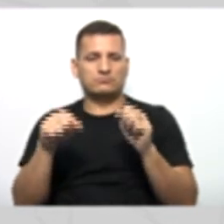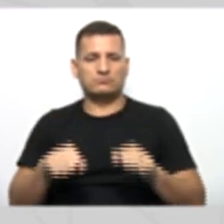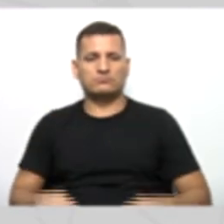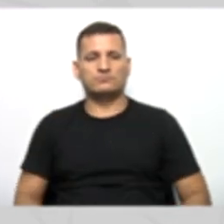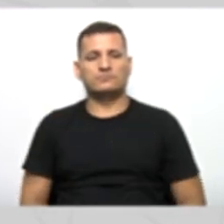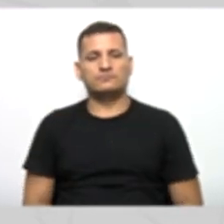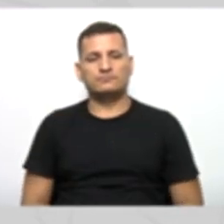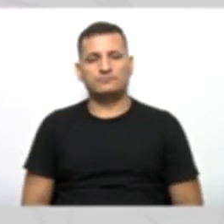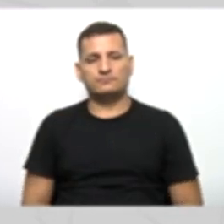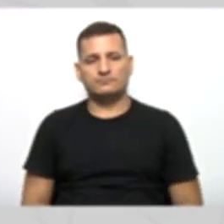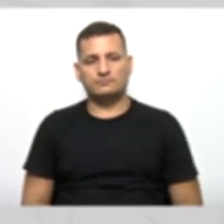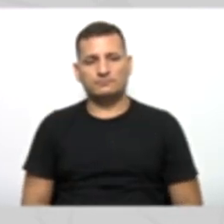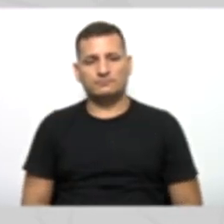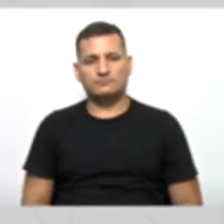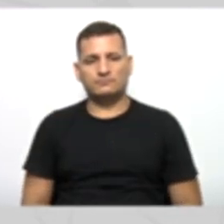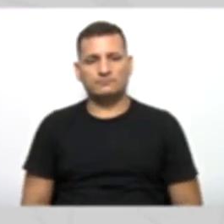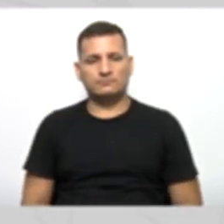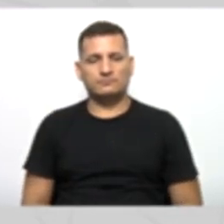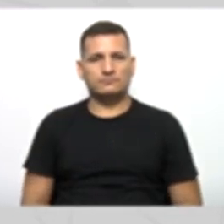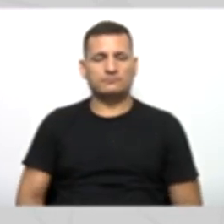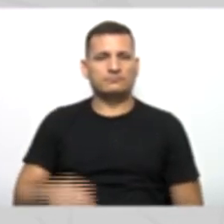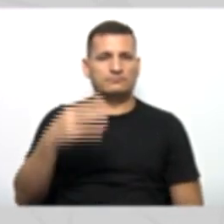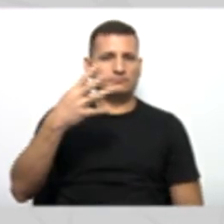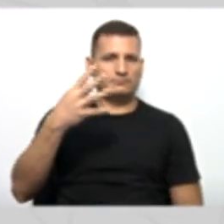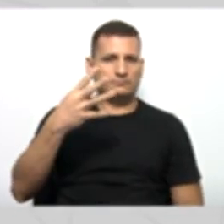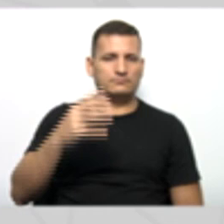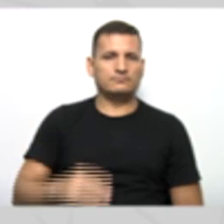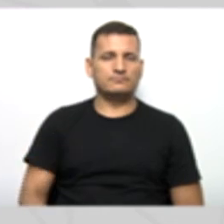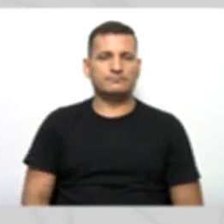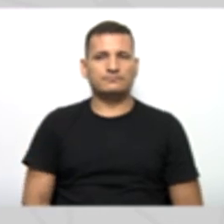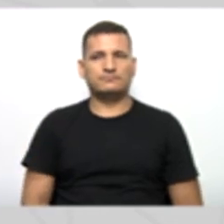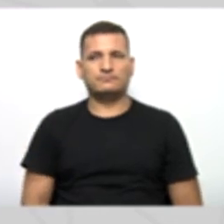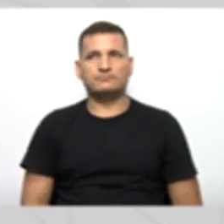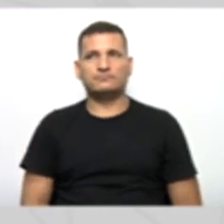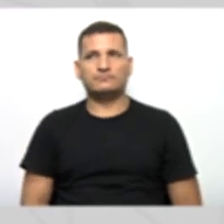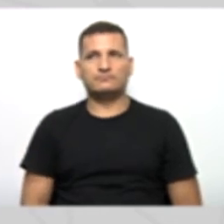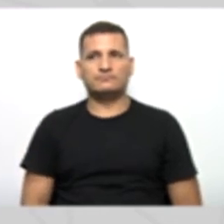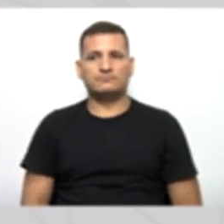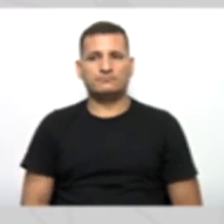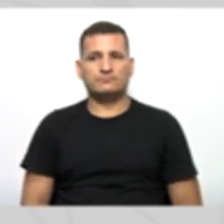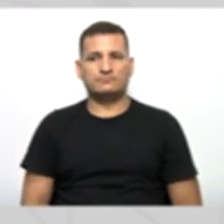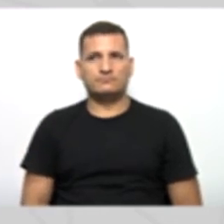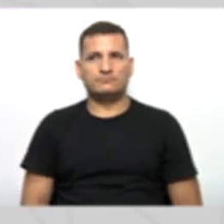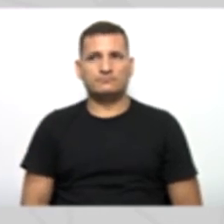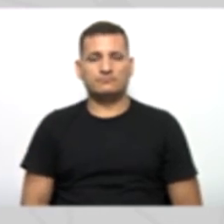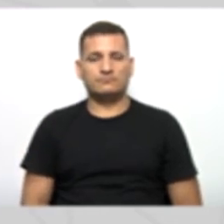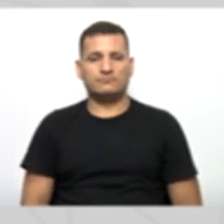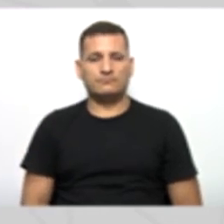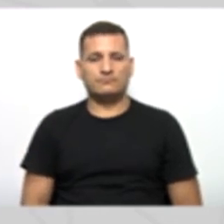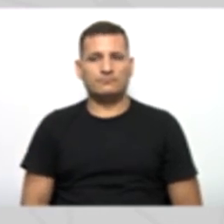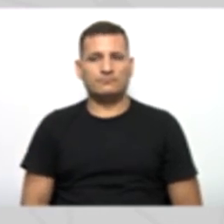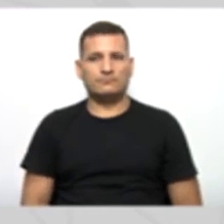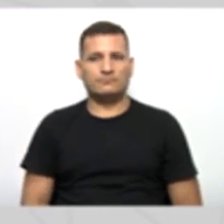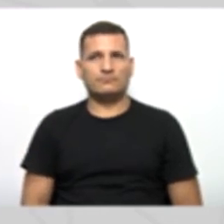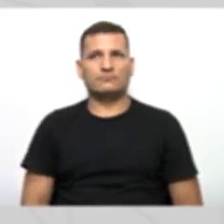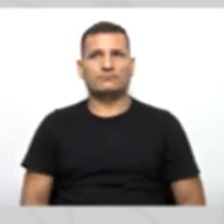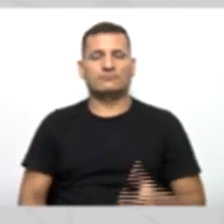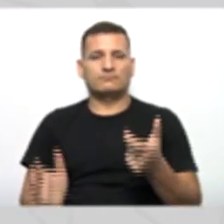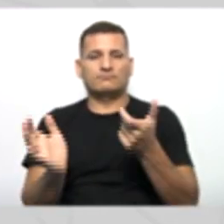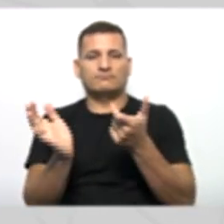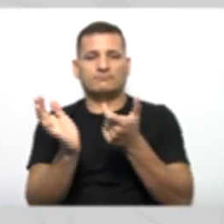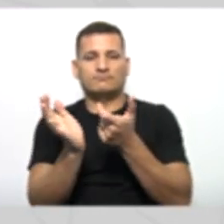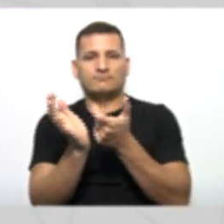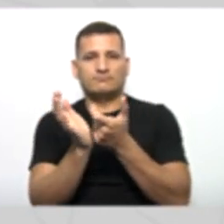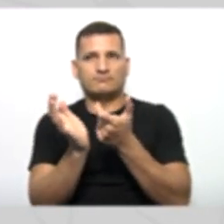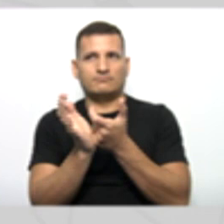ó, observem aí, ó, A4. Por definição, podemos dizer que é um conjunto de, pessoal, classes